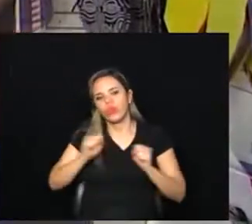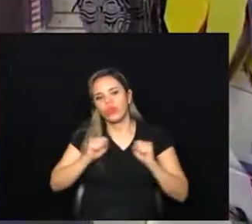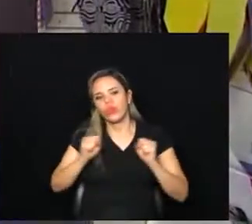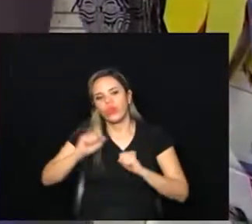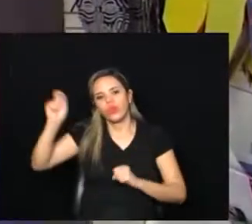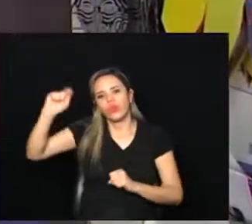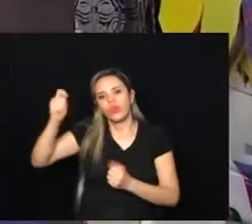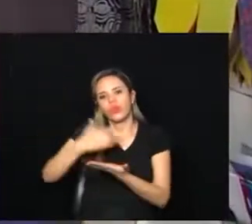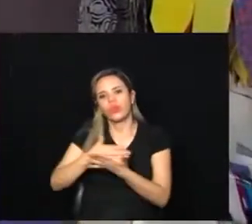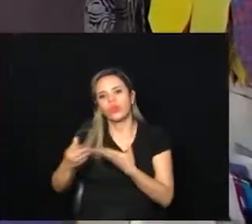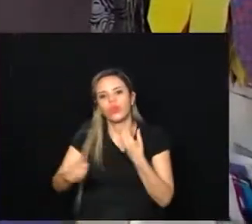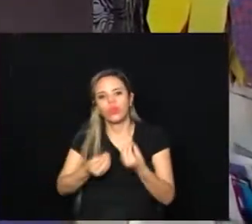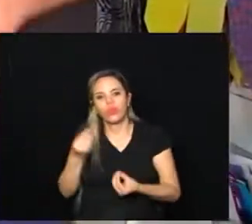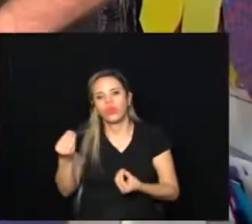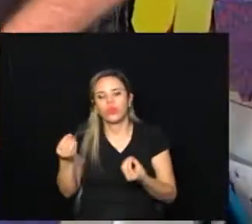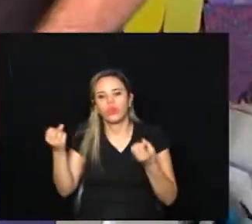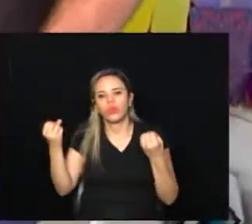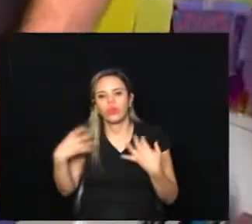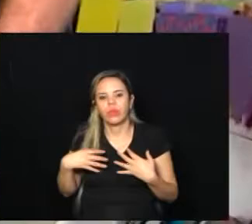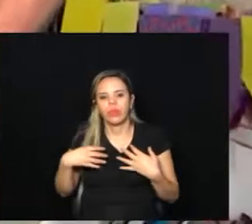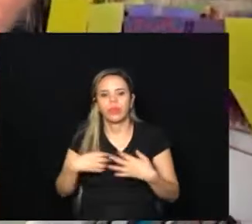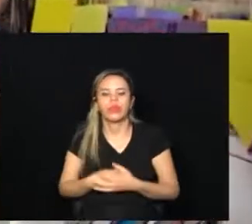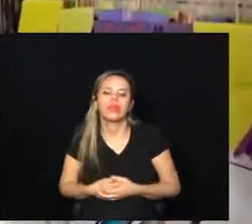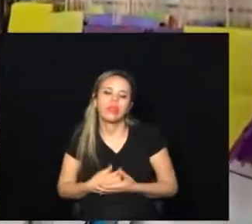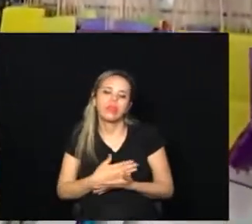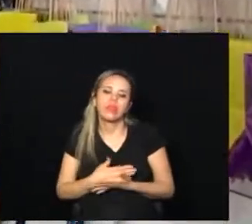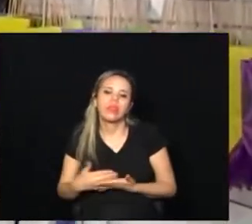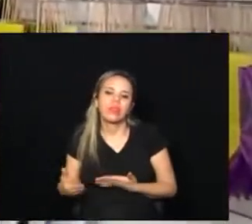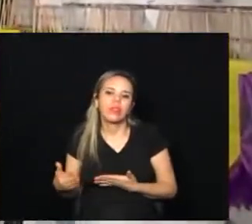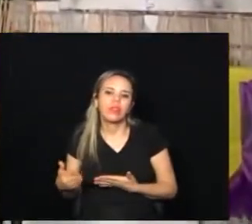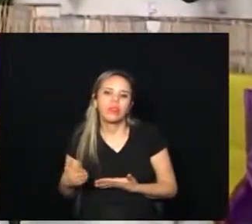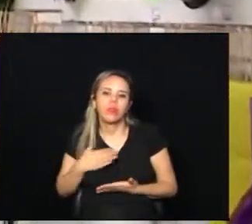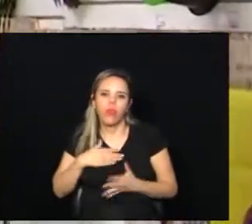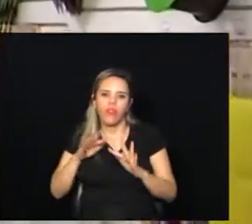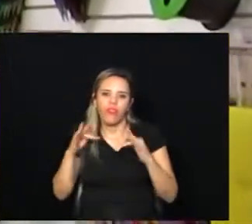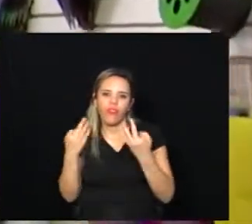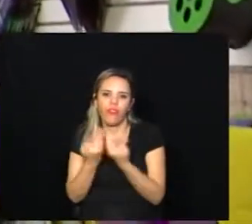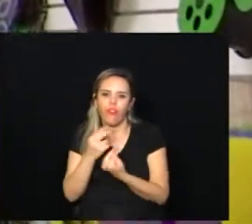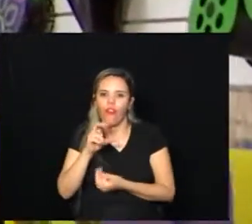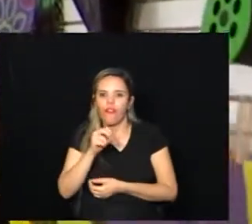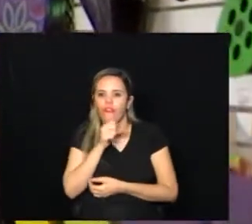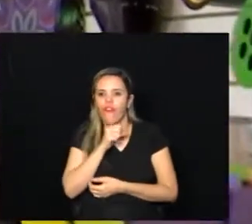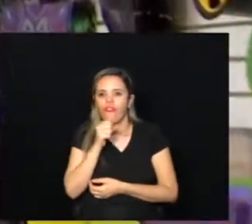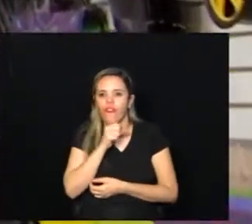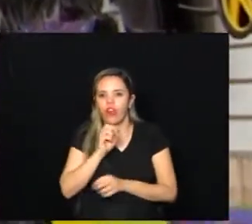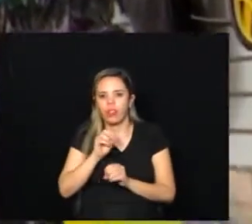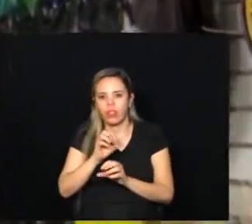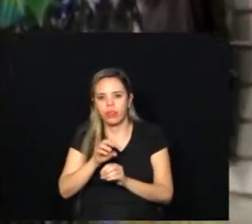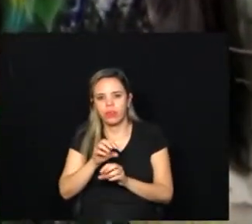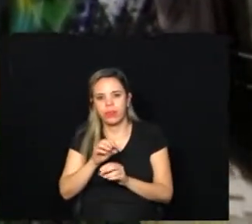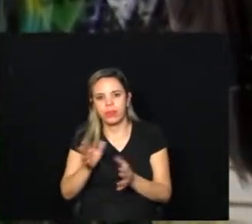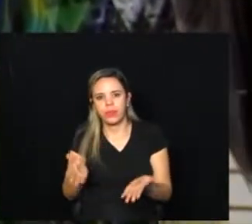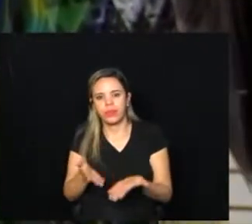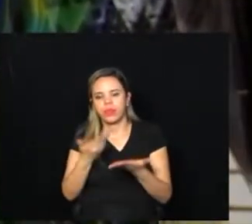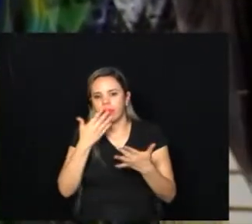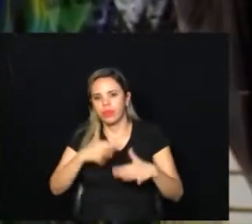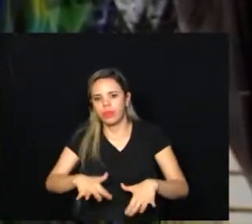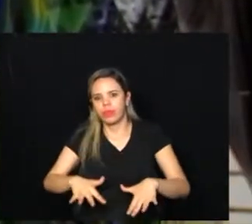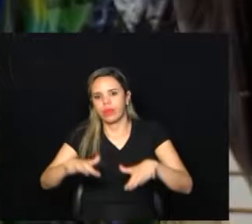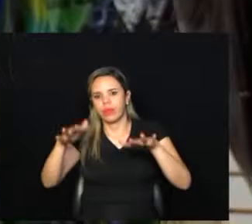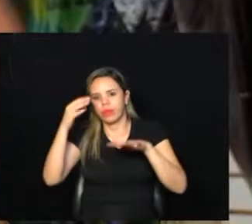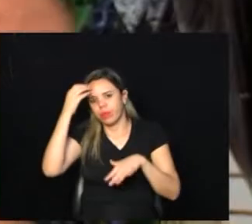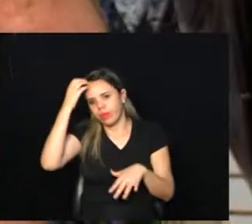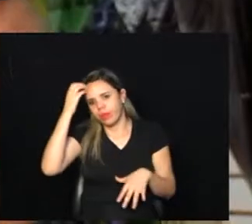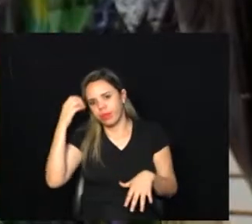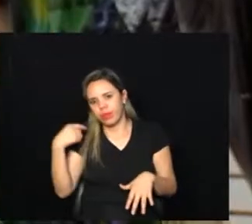Como começou isso, Carlos? Conta pra gente. Olha, começou através dos meus pais e dos meus avós, né? Que eles sempre, desde criança, sempre incentivaram